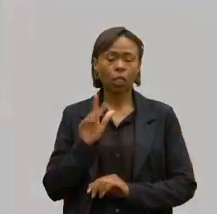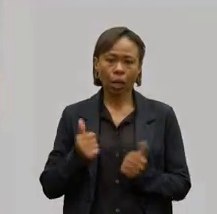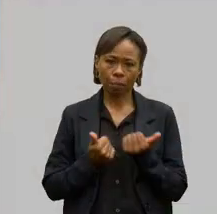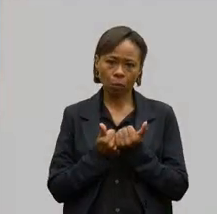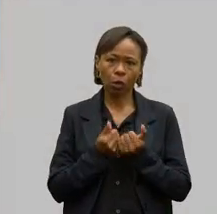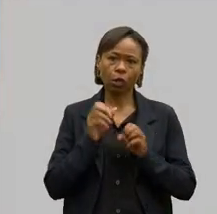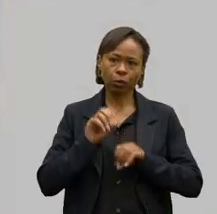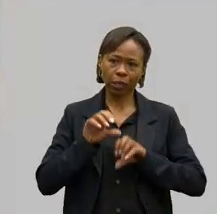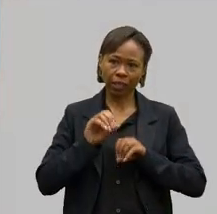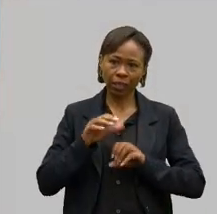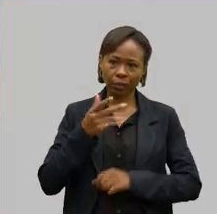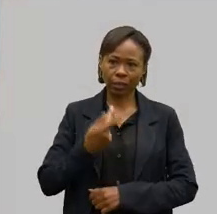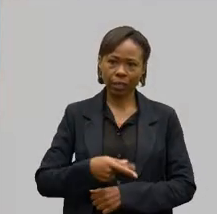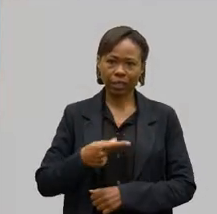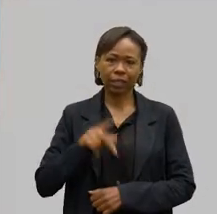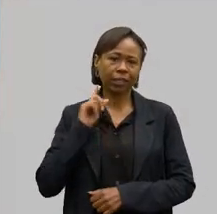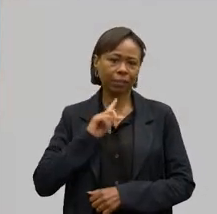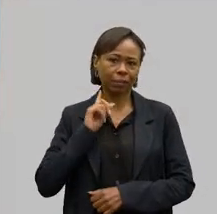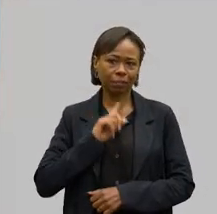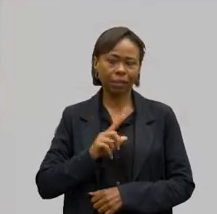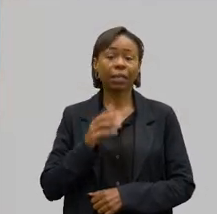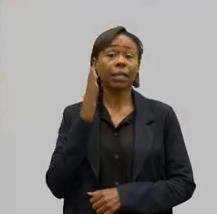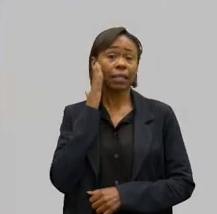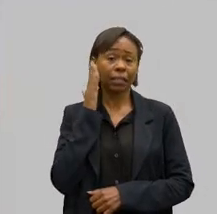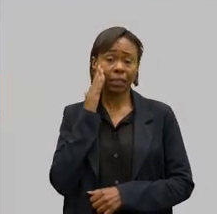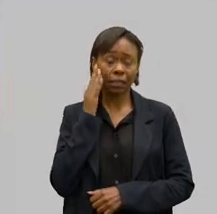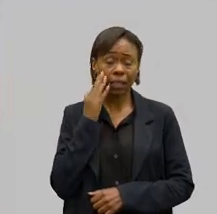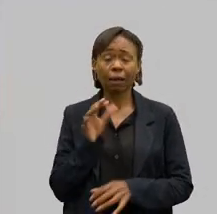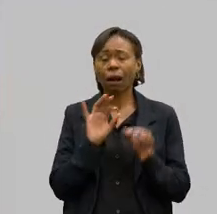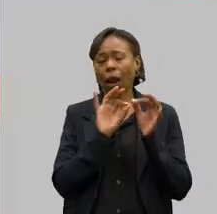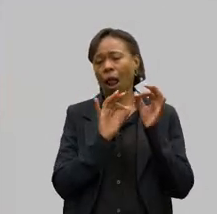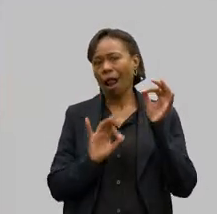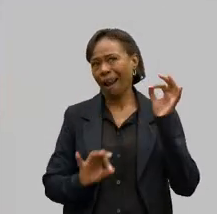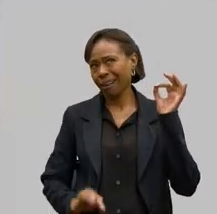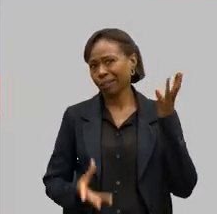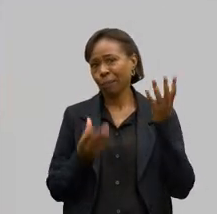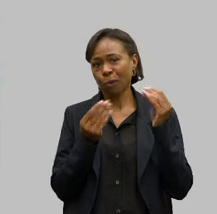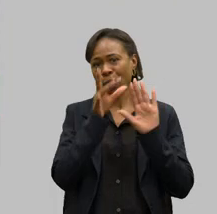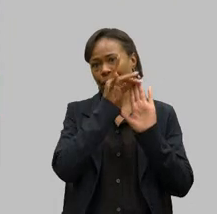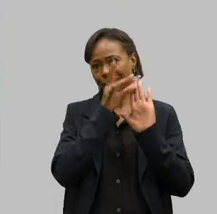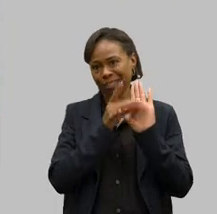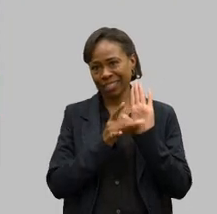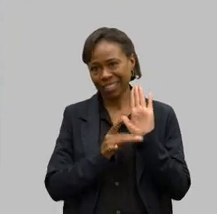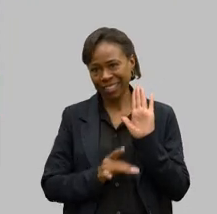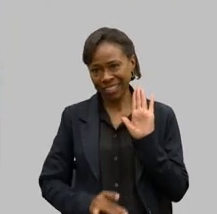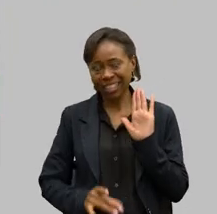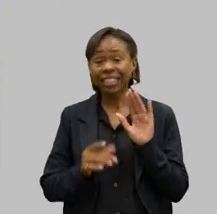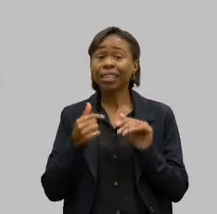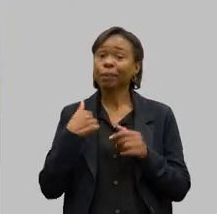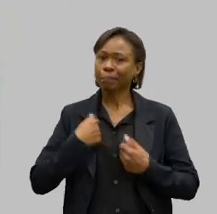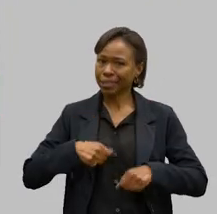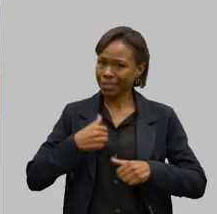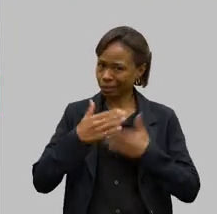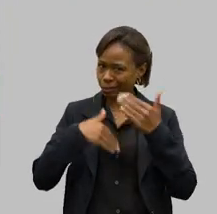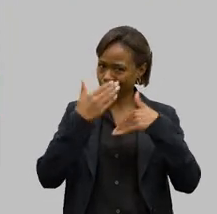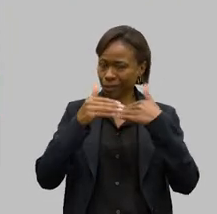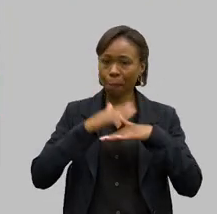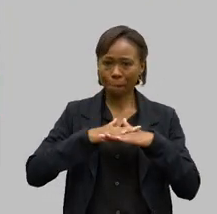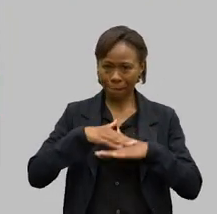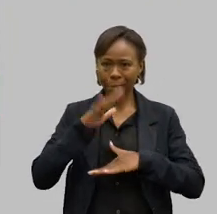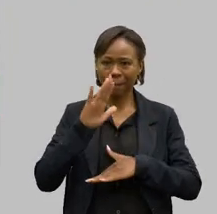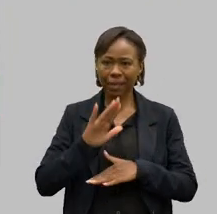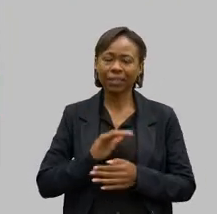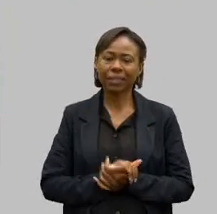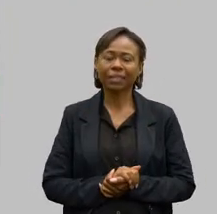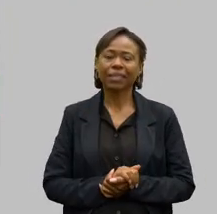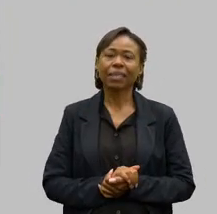A gente sabe que a pauta é extensa e que temos muito o avançar ainda, mas temos avançado. Isso nos tranquiliza.